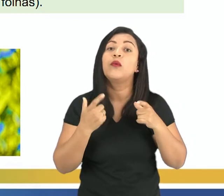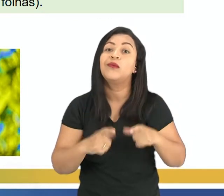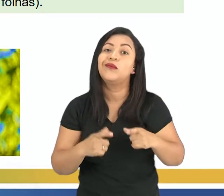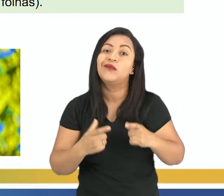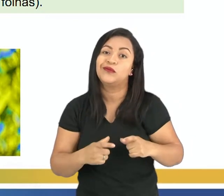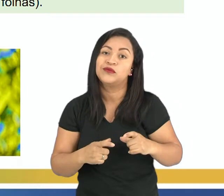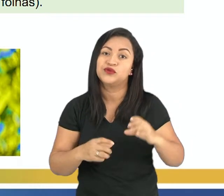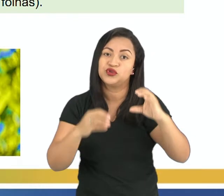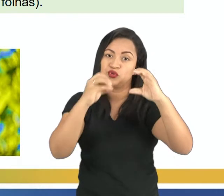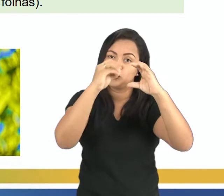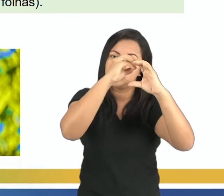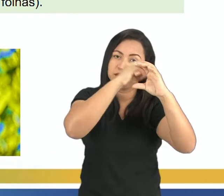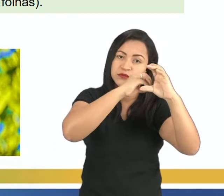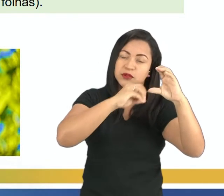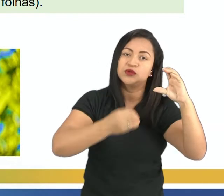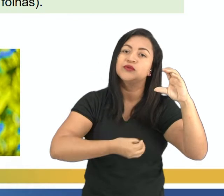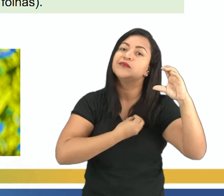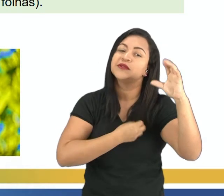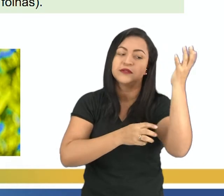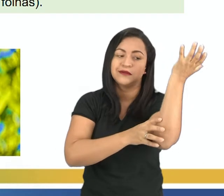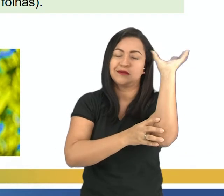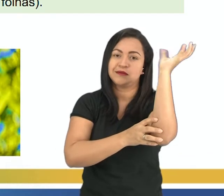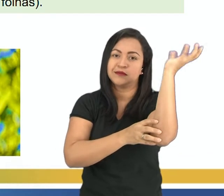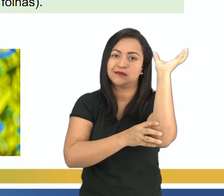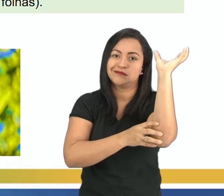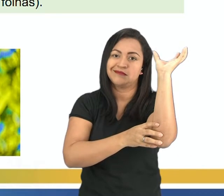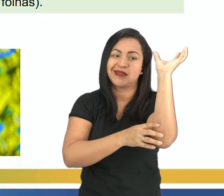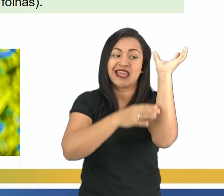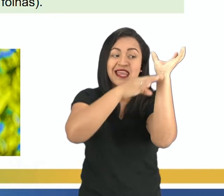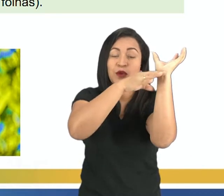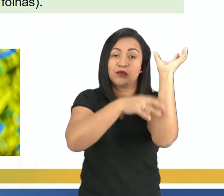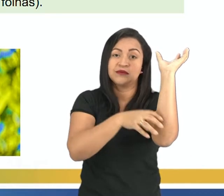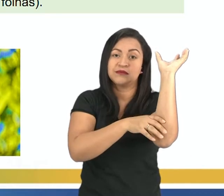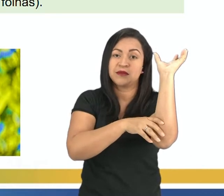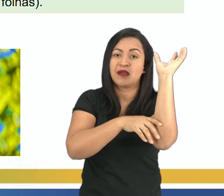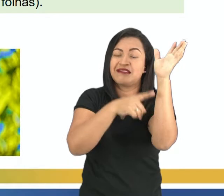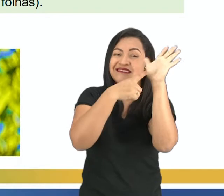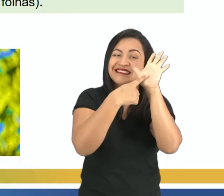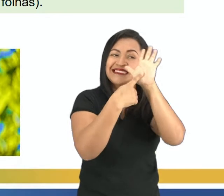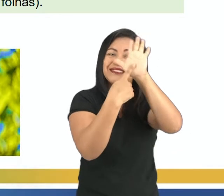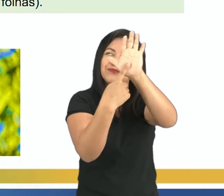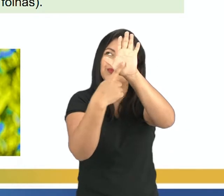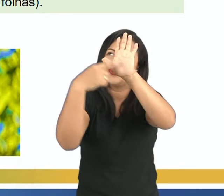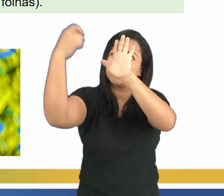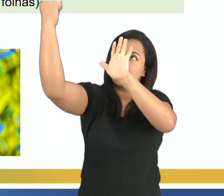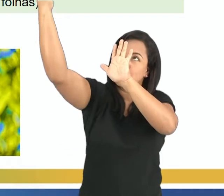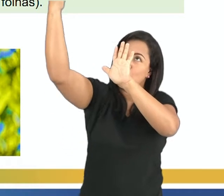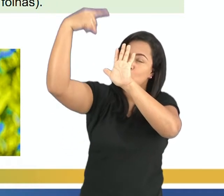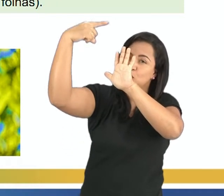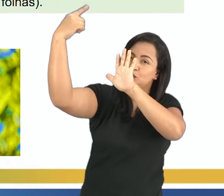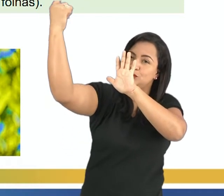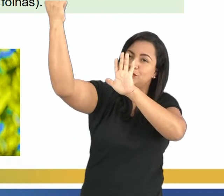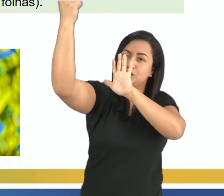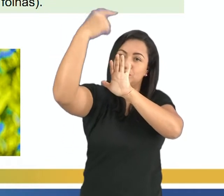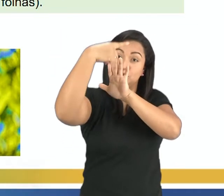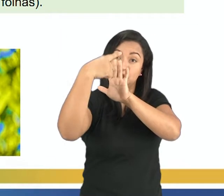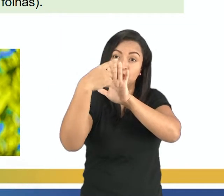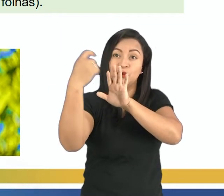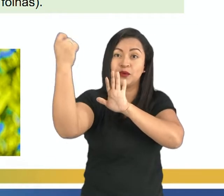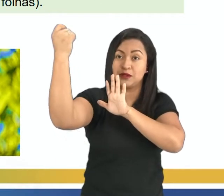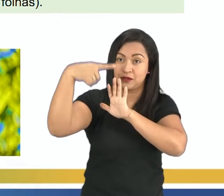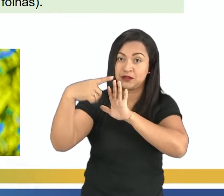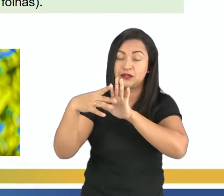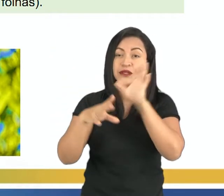na planta? Eles vão estar presentes em partes que ficam mais expostas ao sol, que tenha mais contato com energia